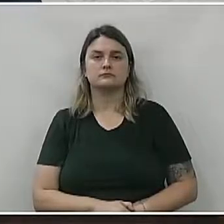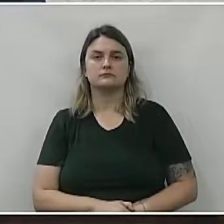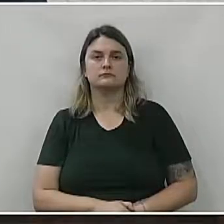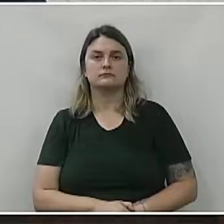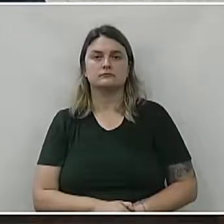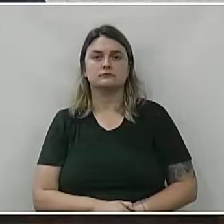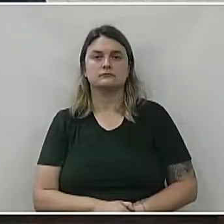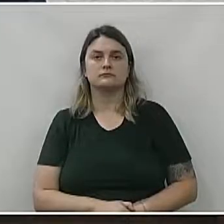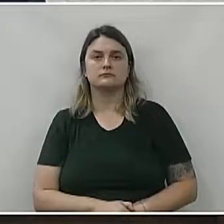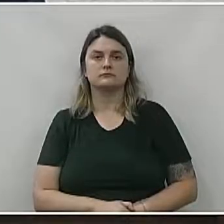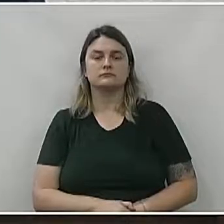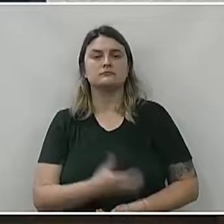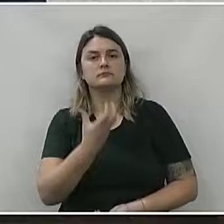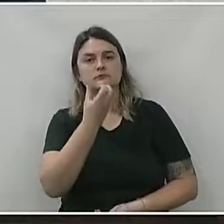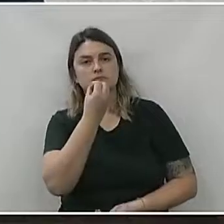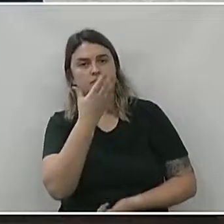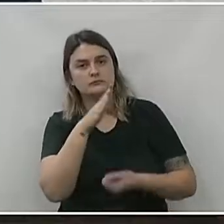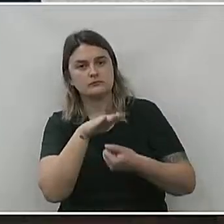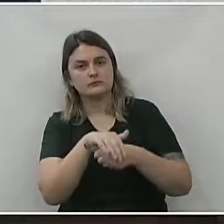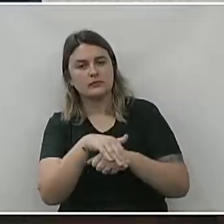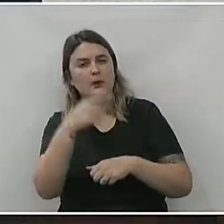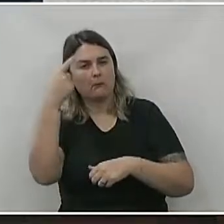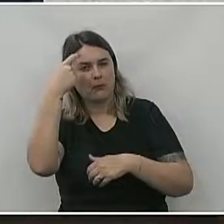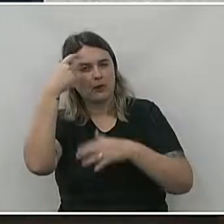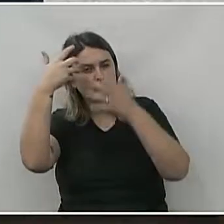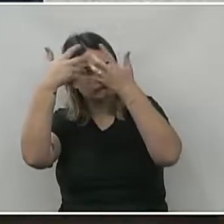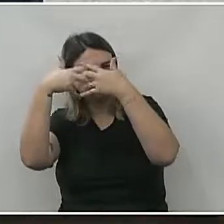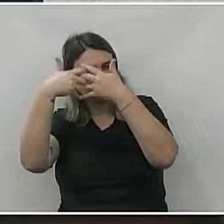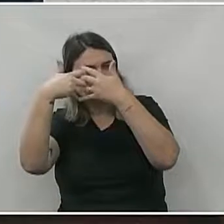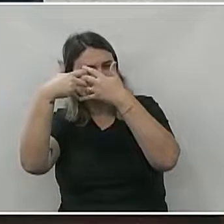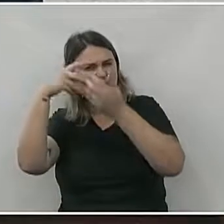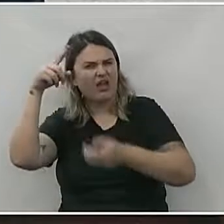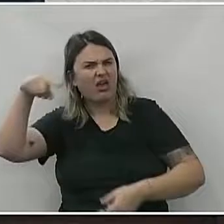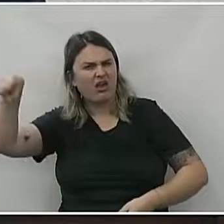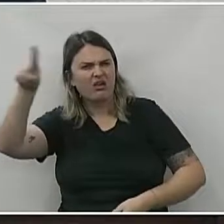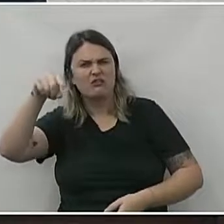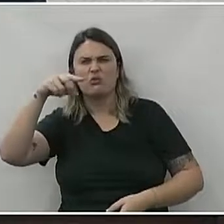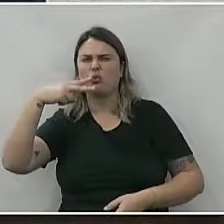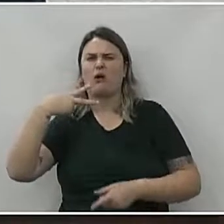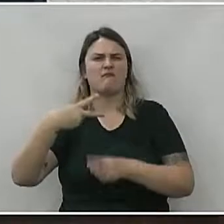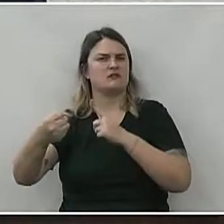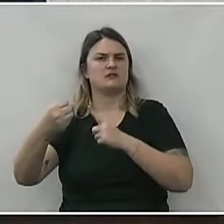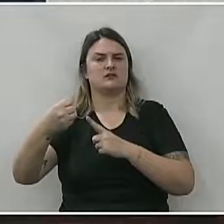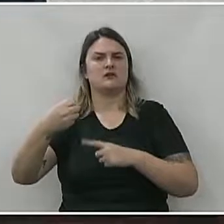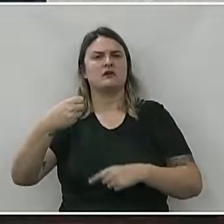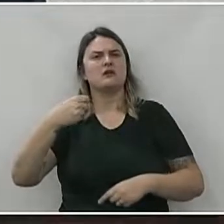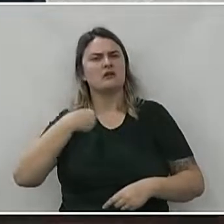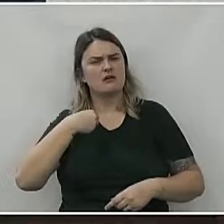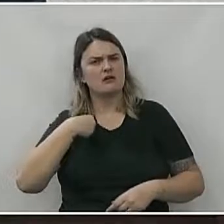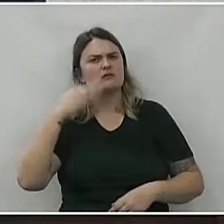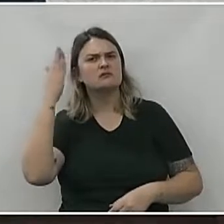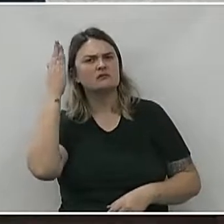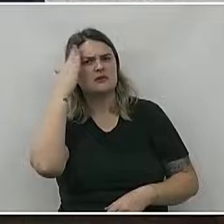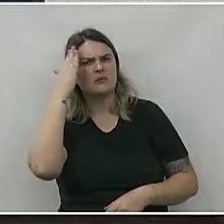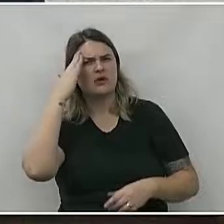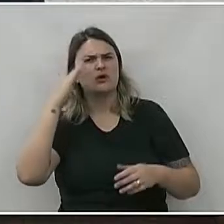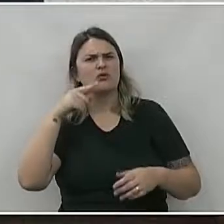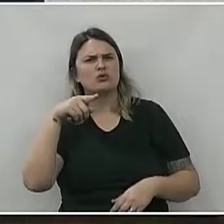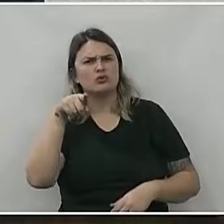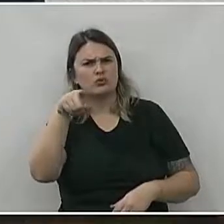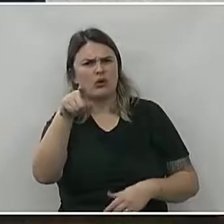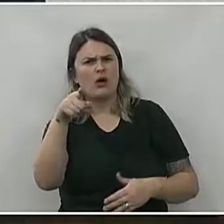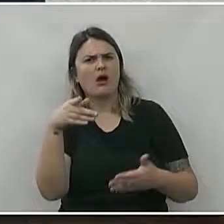Boa noite. Para refletir. Eles não me vencerão. E assim ficarei sabendo que tu